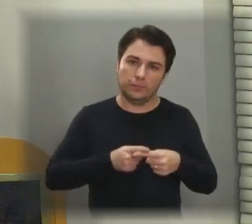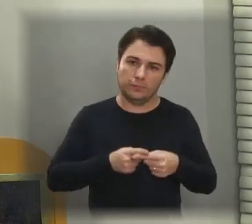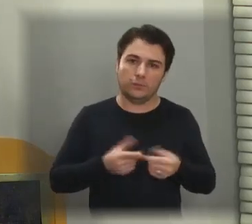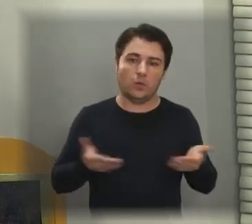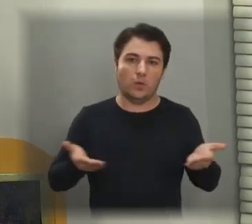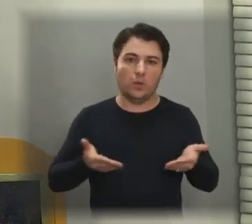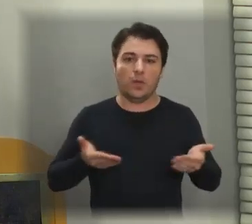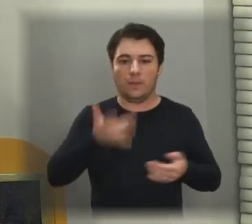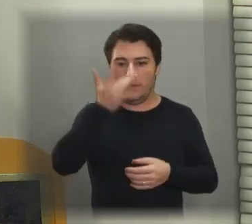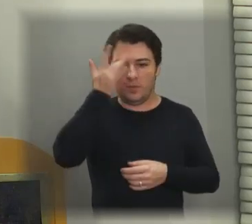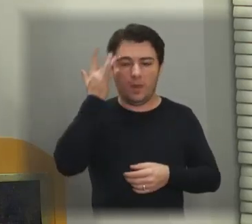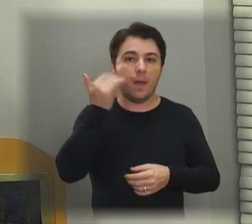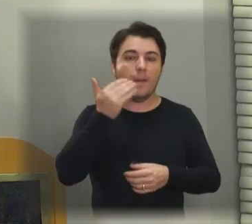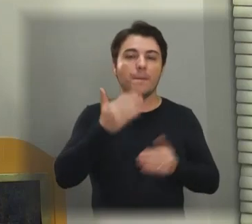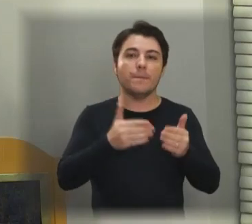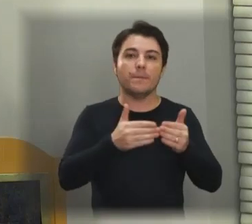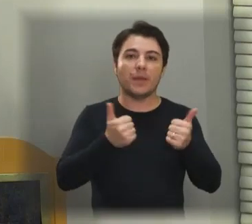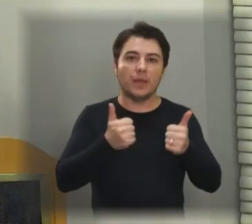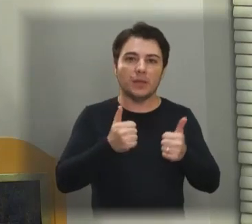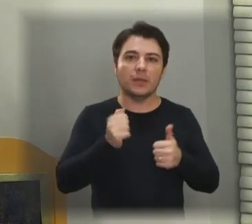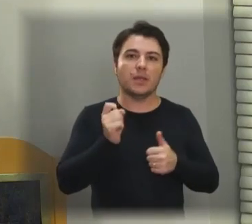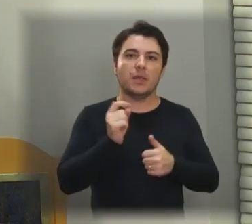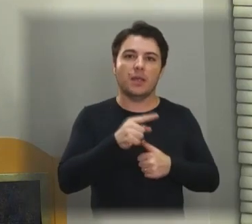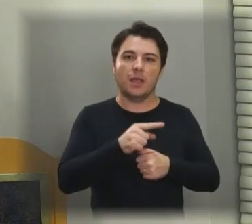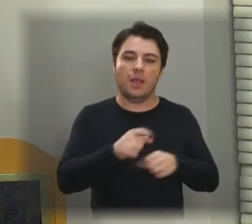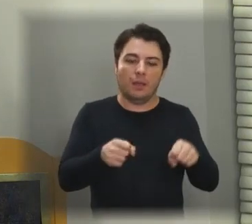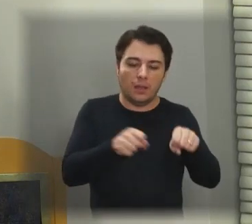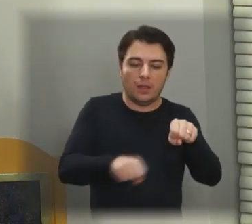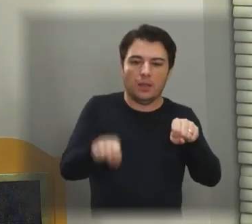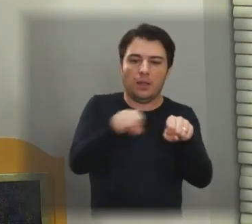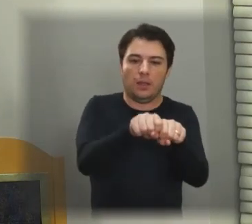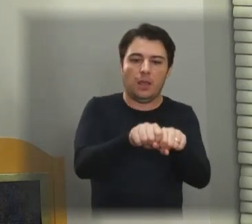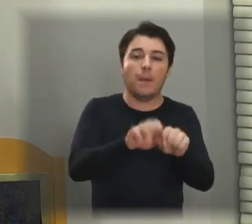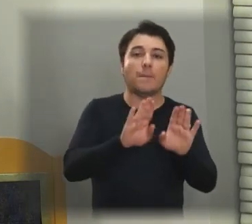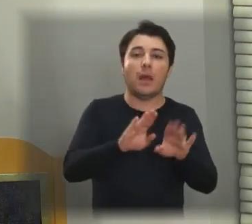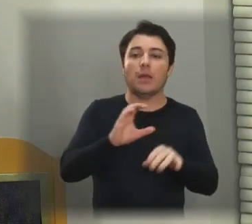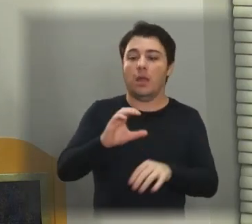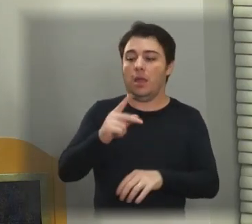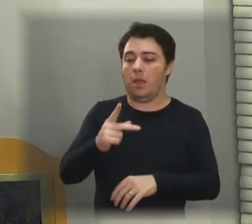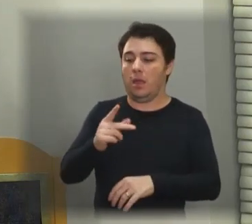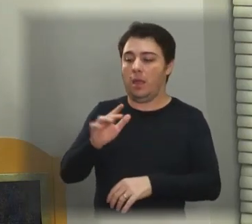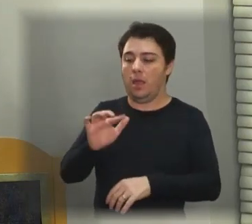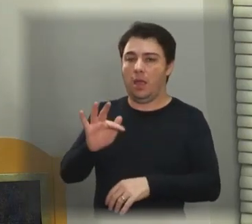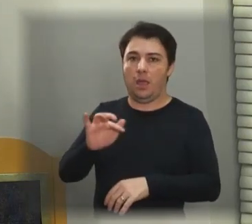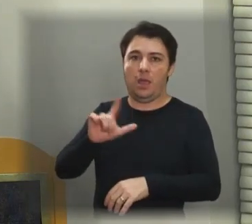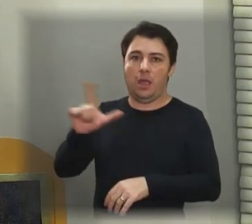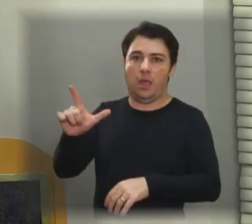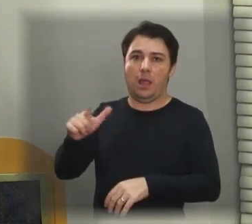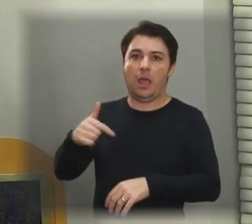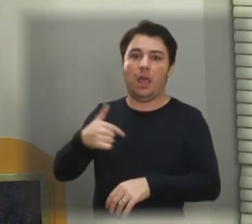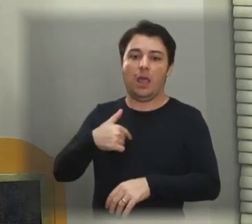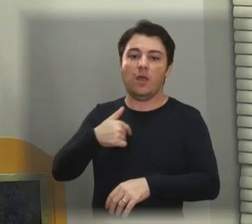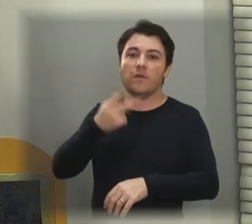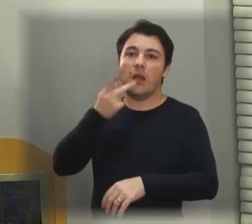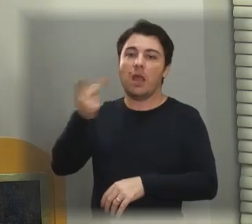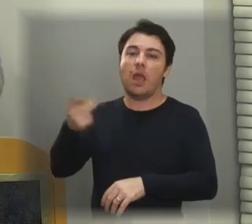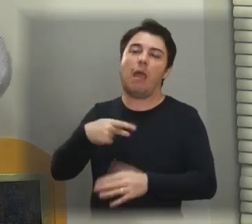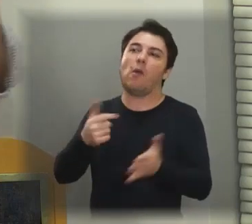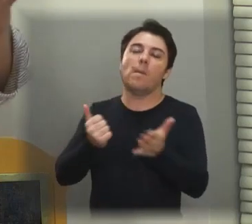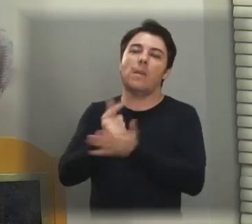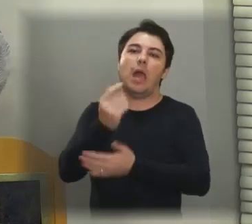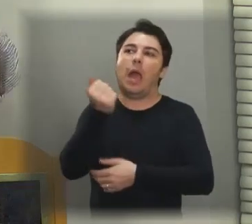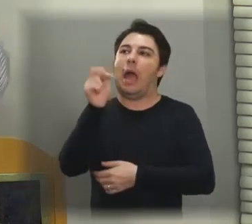o consumidor quando ele pede uma ligação de Claro a carga só que quando a gente volta no CPF para dizer que eu comprei um ar condicionado porque eu aumentei não